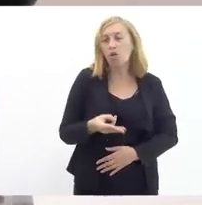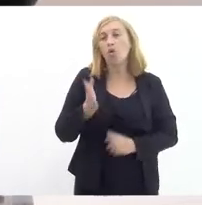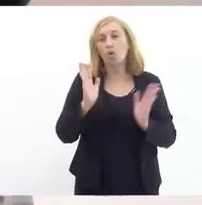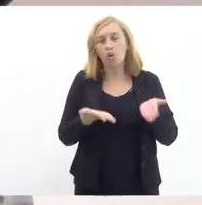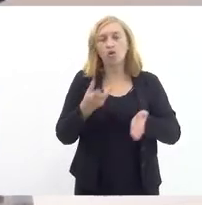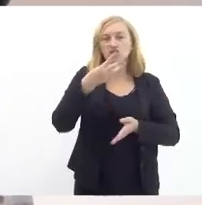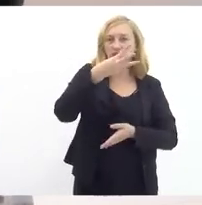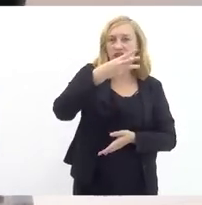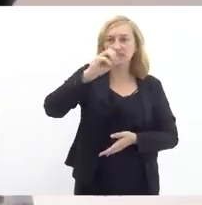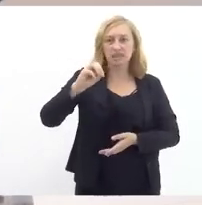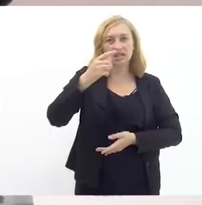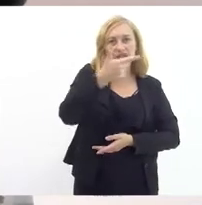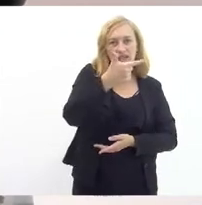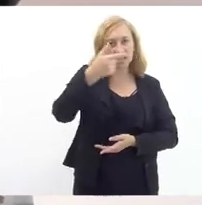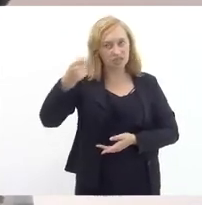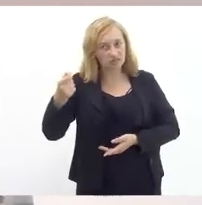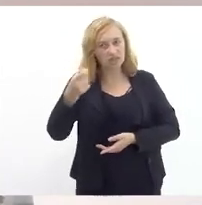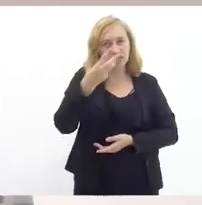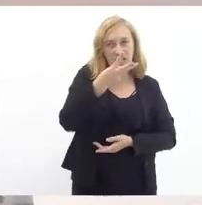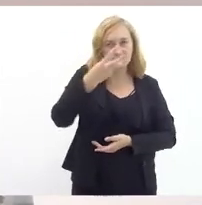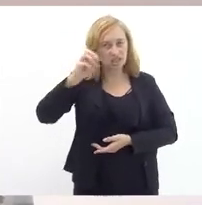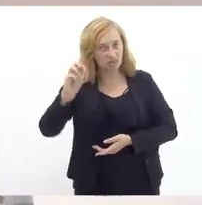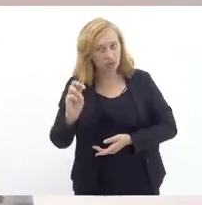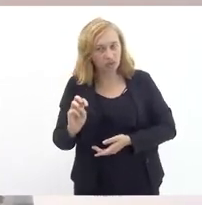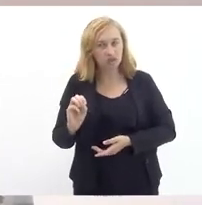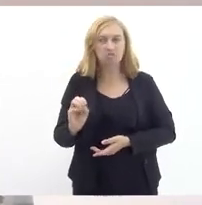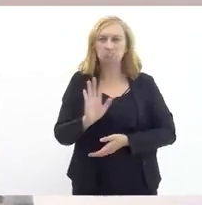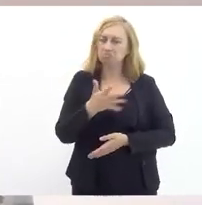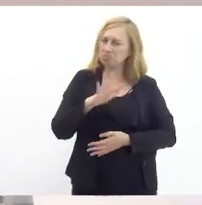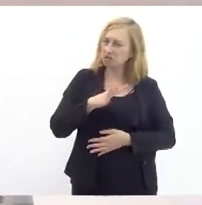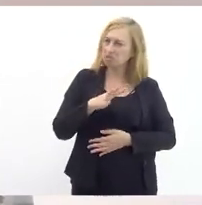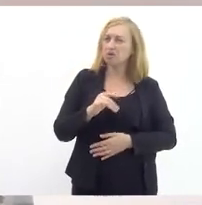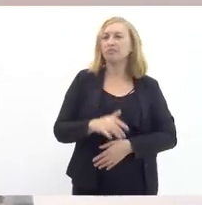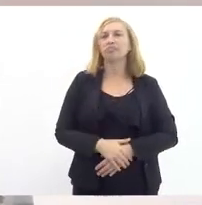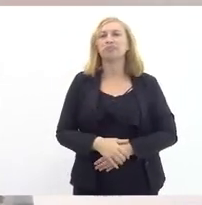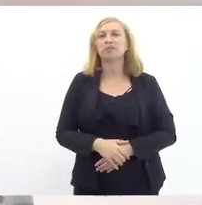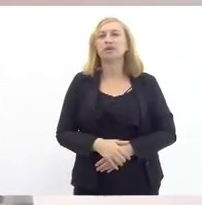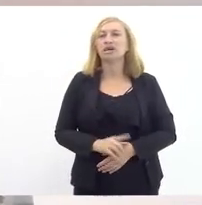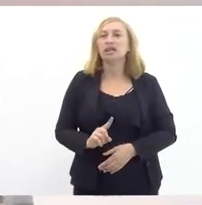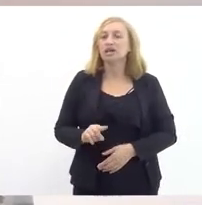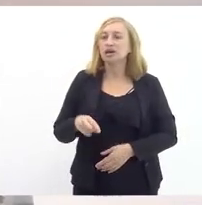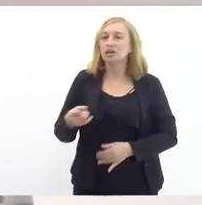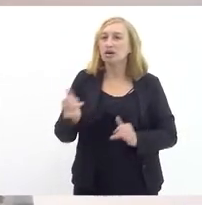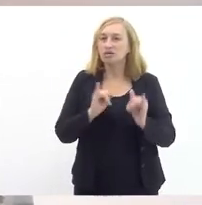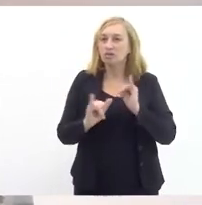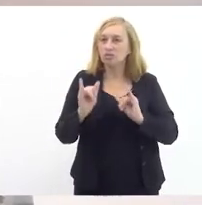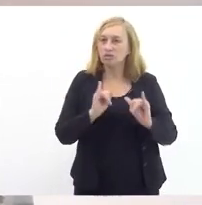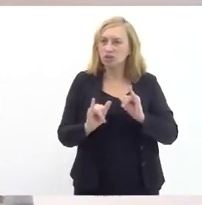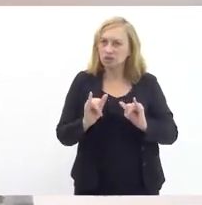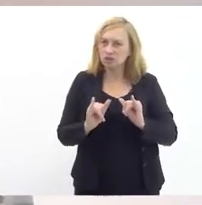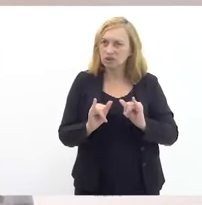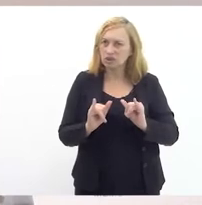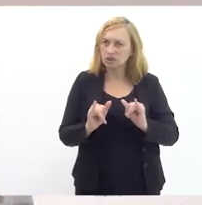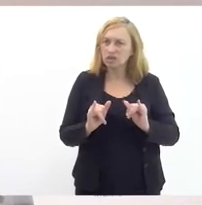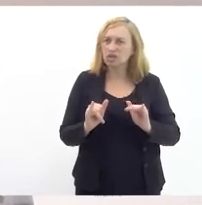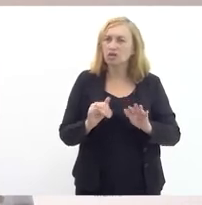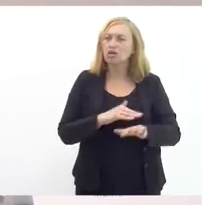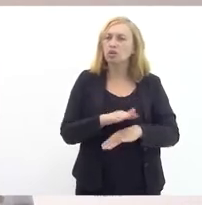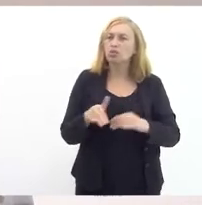300, 320, 350, vai variando por aí. Ainda vem a público, esses